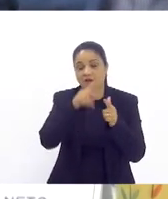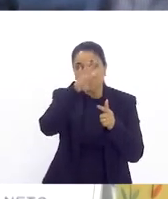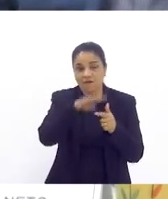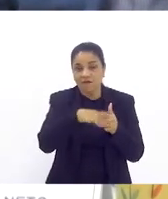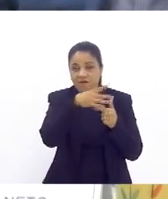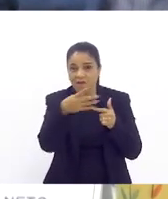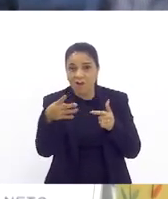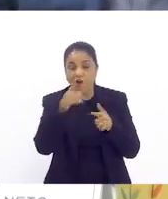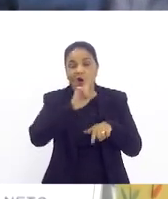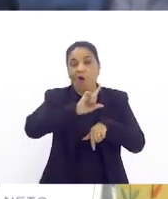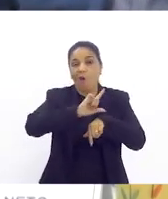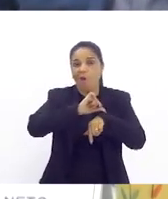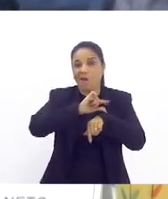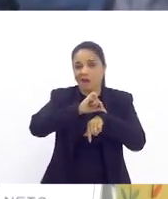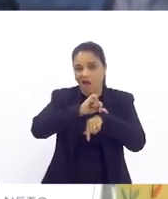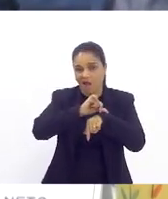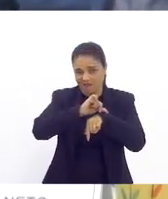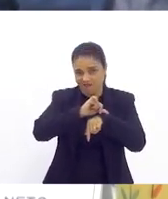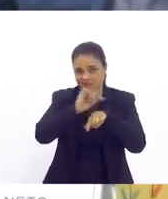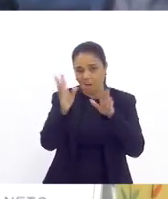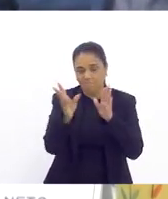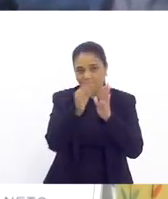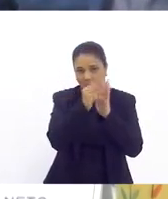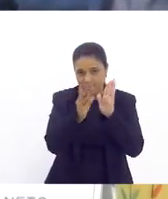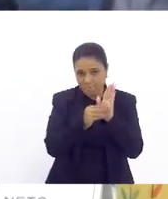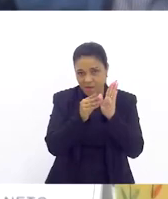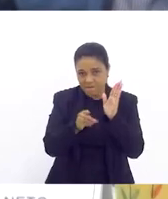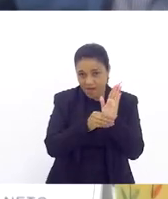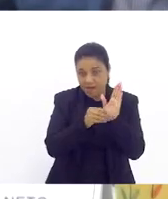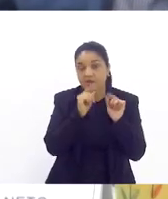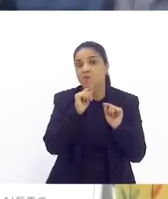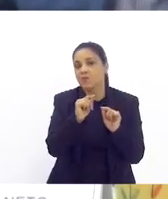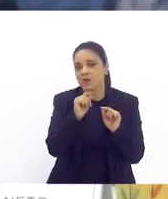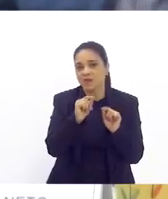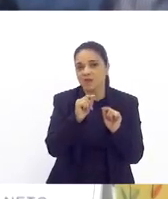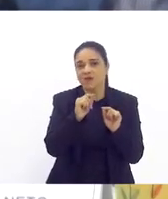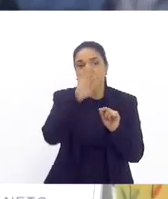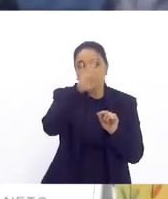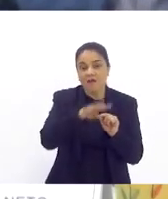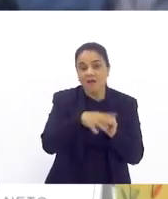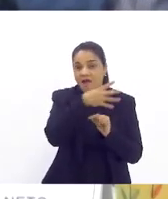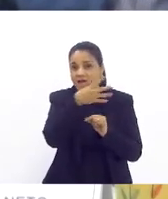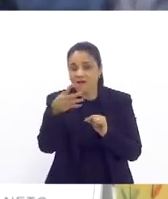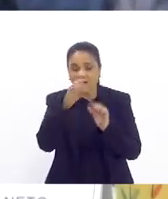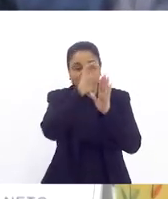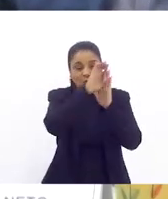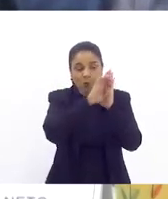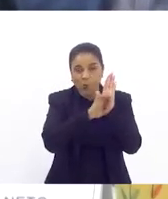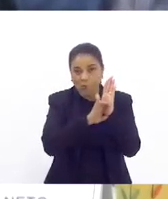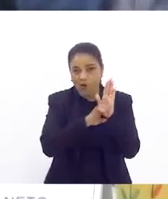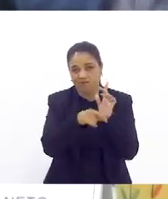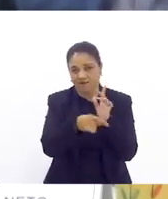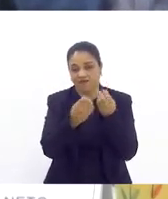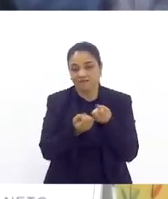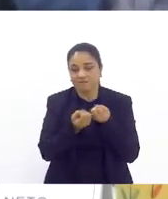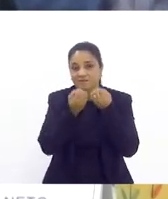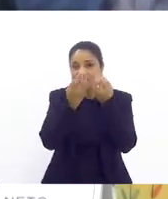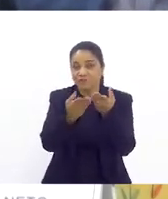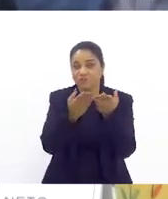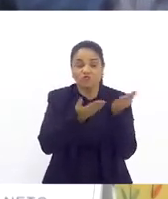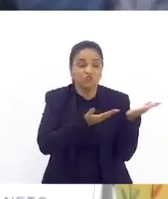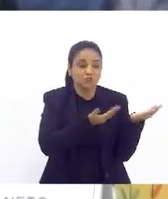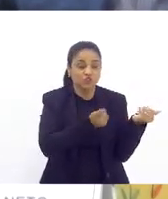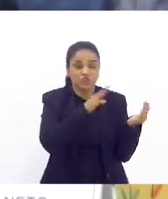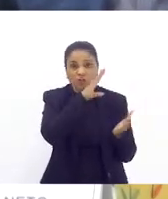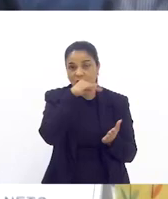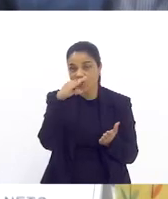implementada e do estabelecimento da disposição da grade curricular oferecida para jovens